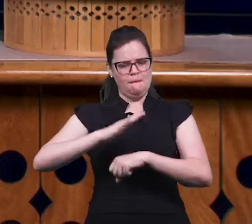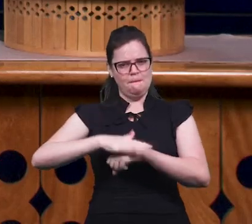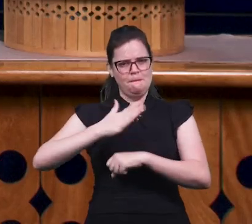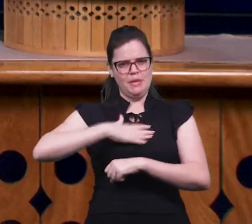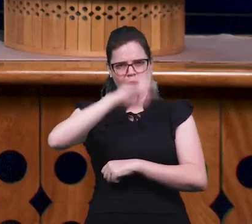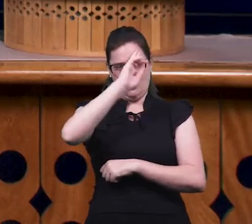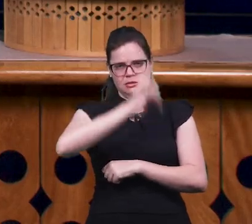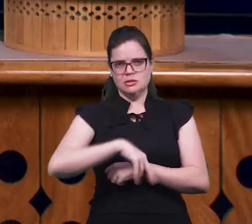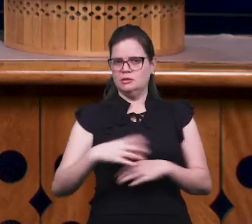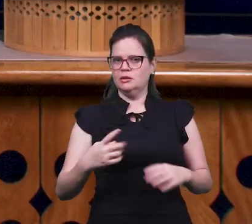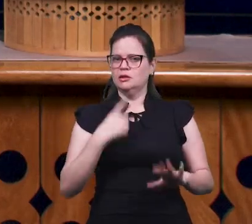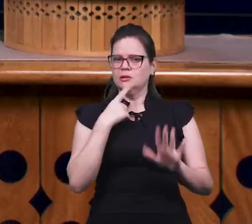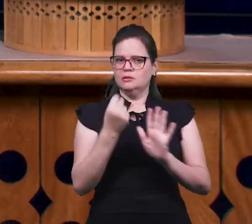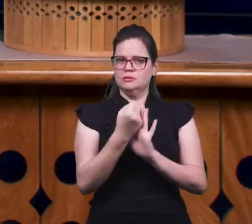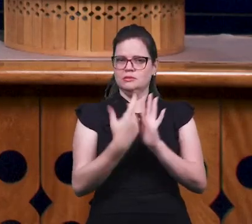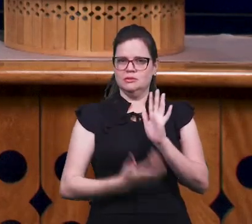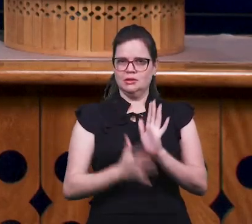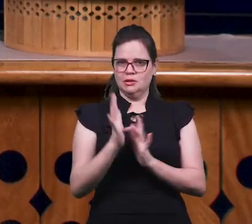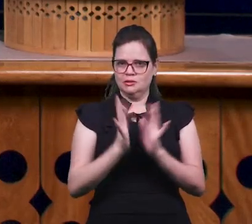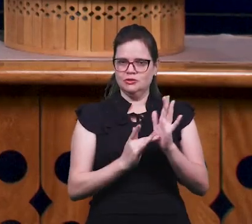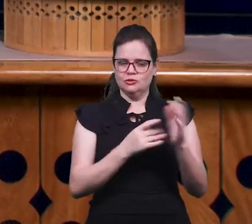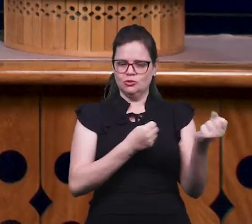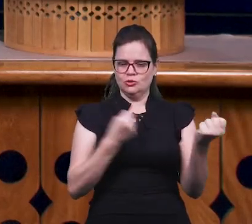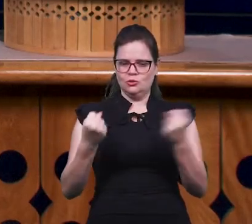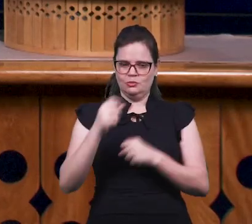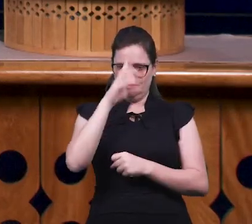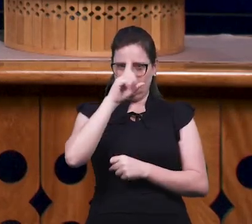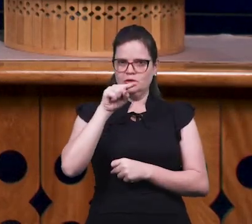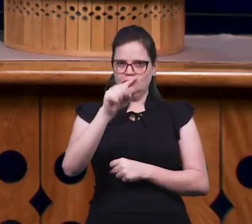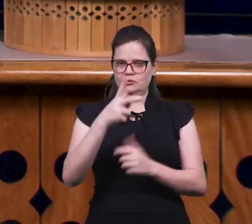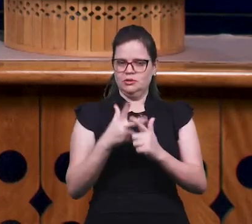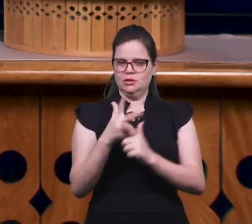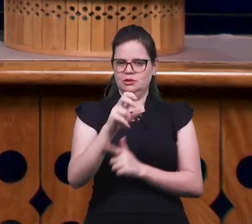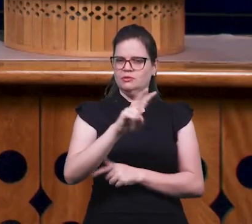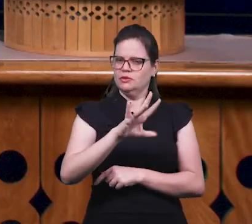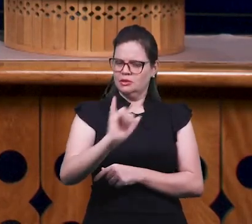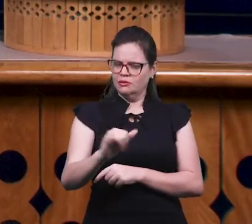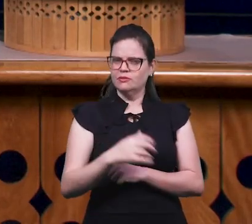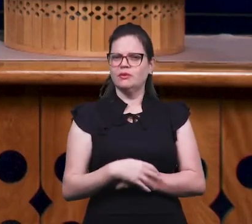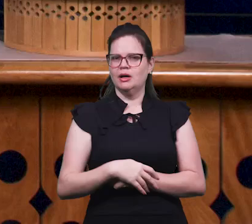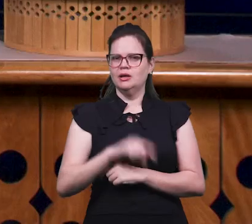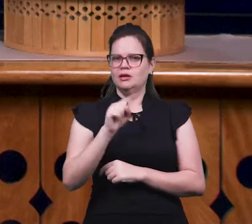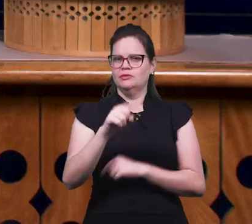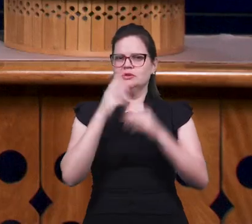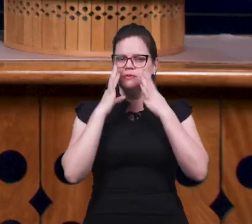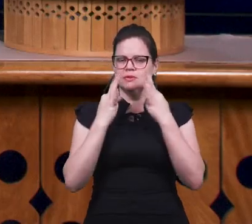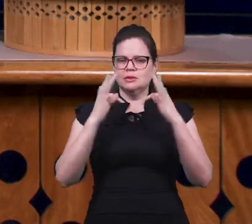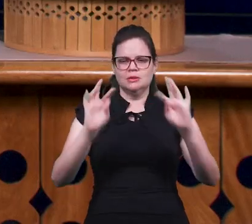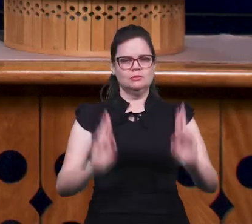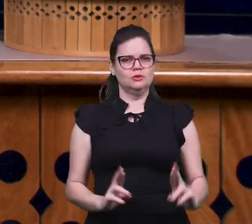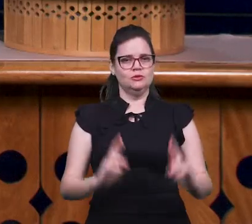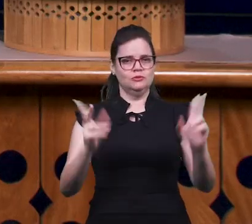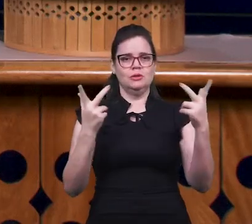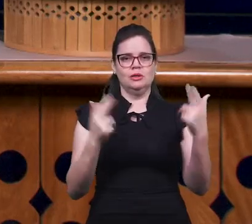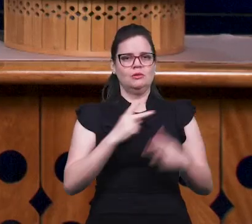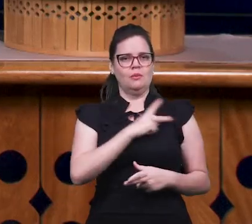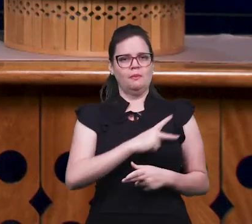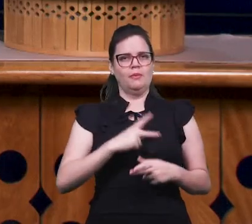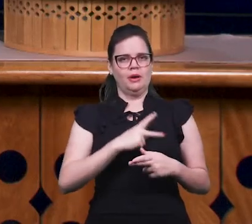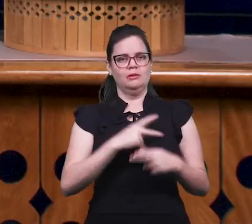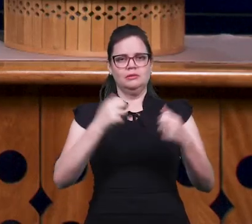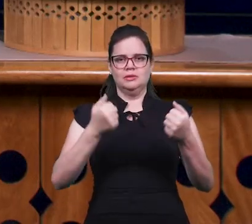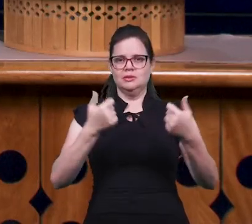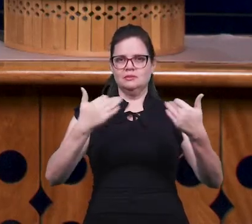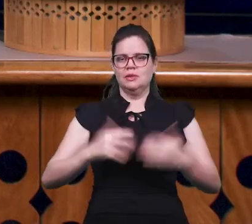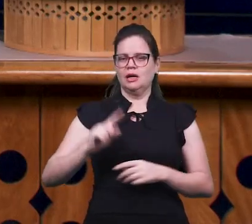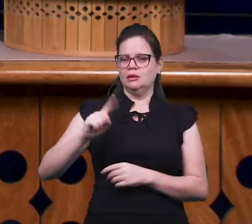poder e com o sangue de Jesus, você vai vencer os embates dessa hora. E você vai dizer o seguinte, pode dizer até igual Paulo, quem